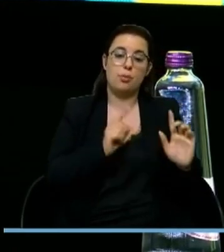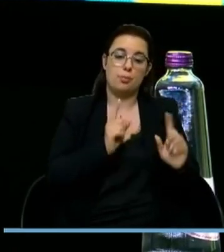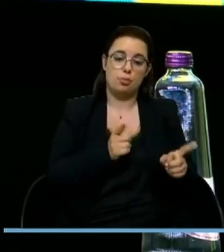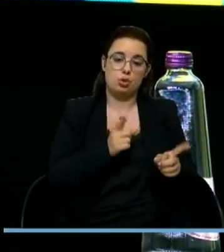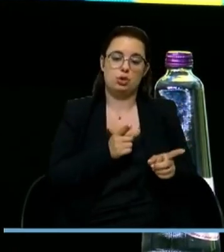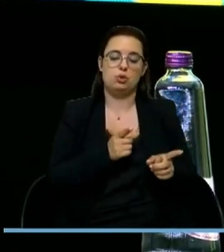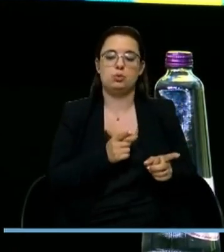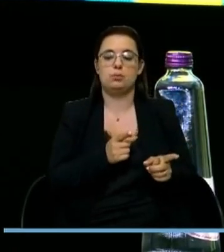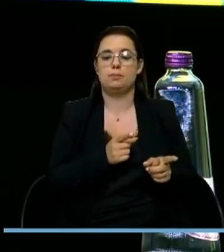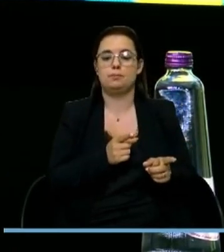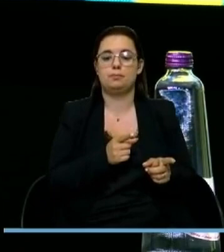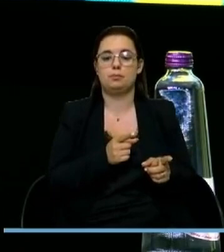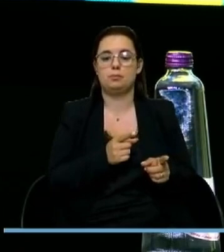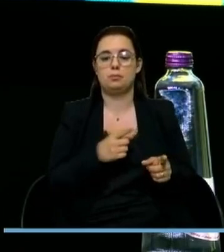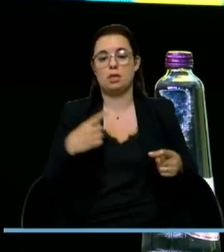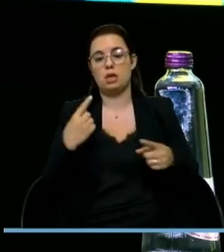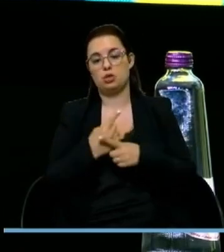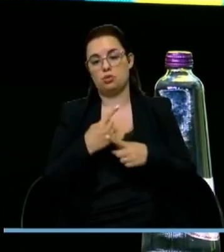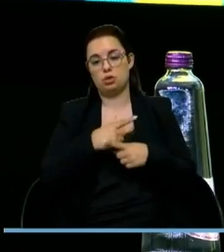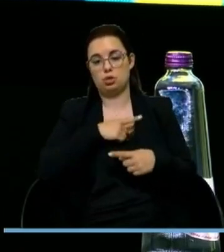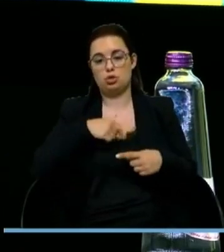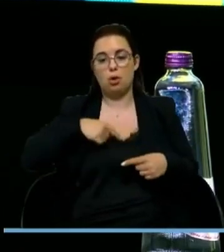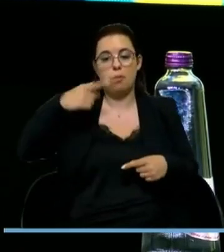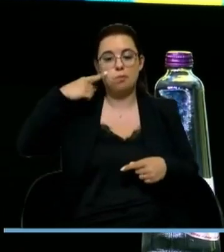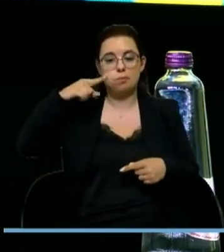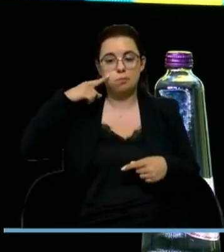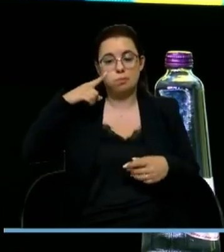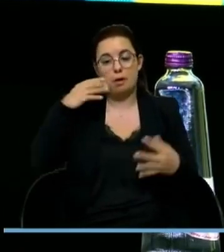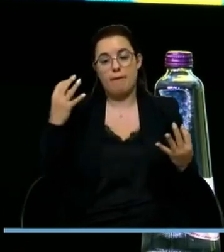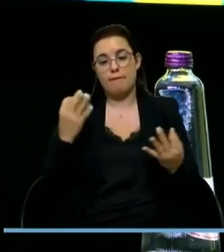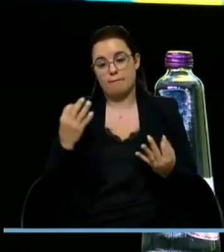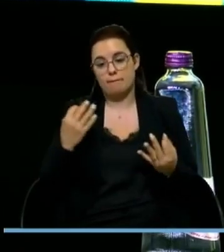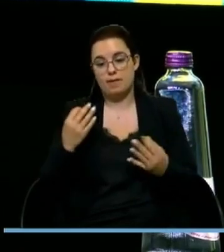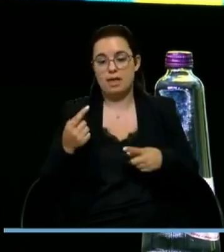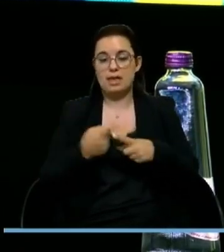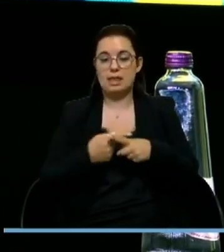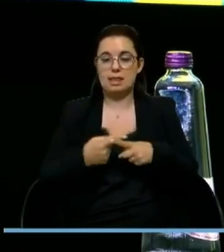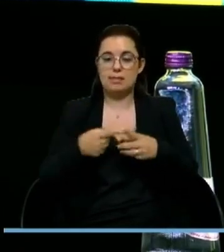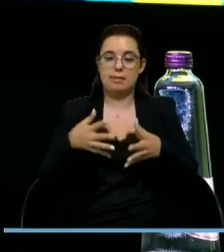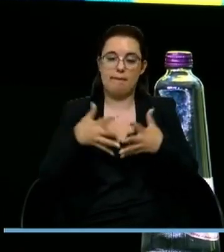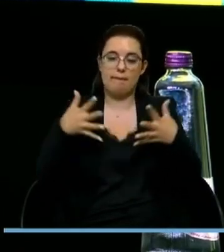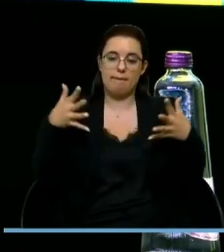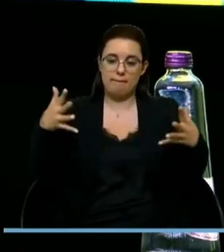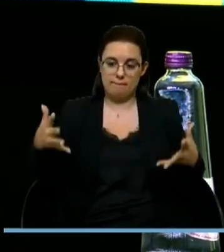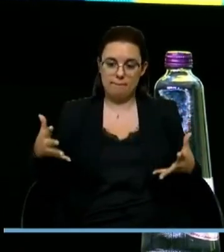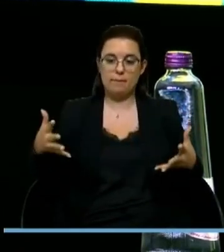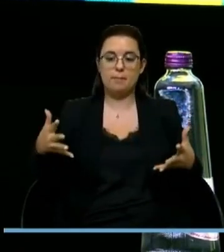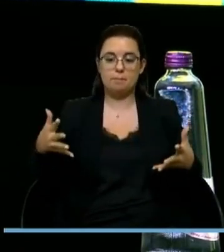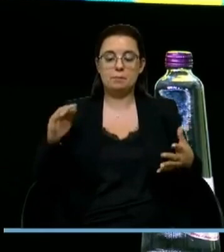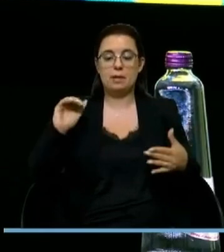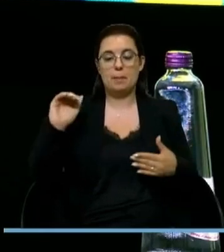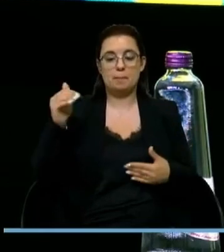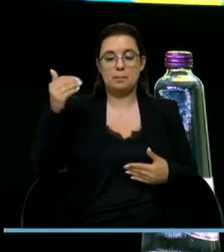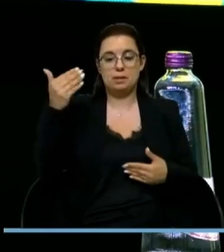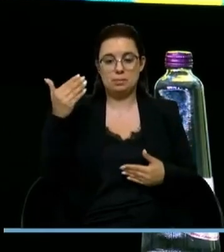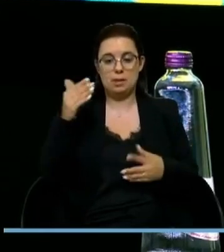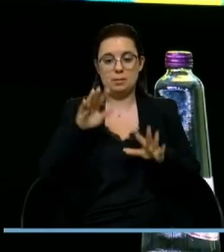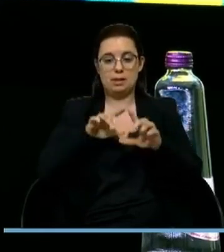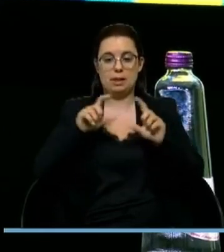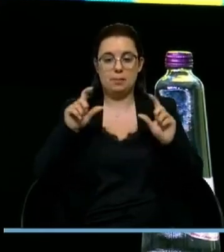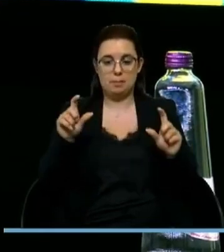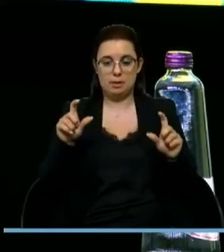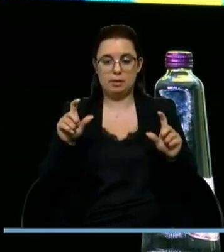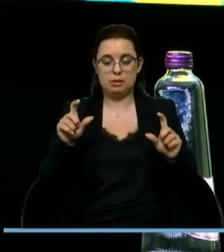portanto, aquilo que nós estamos a assistir é, de facto, a um interesse muito grande em, sobretudo, de